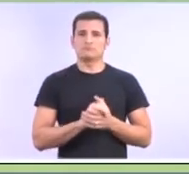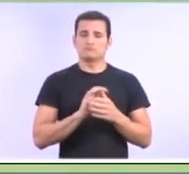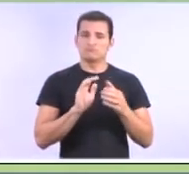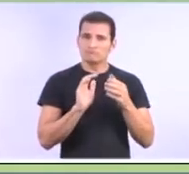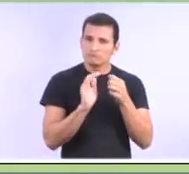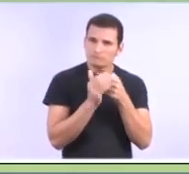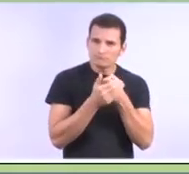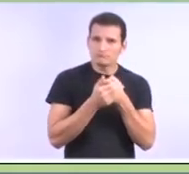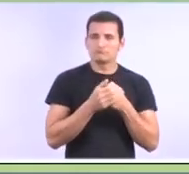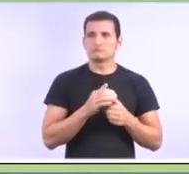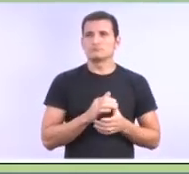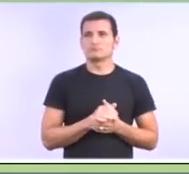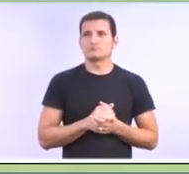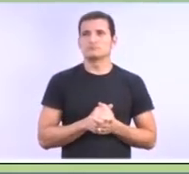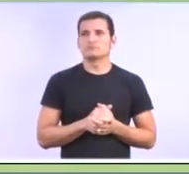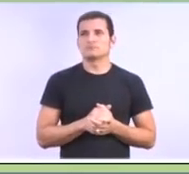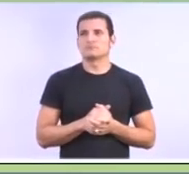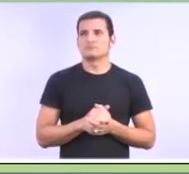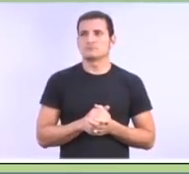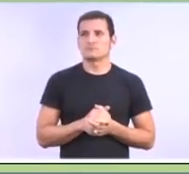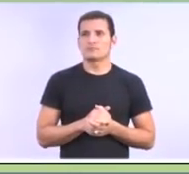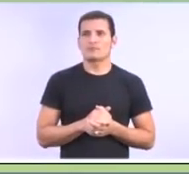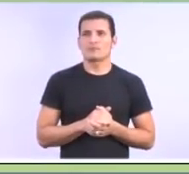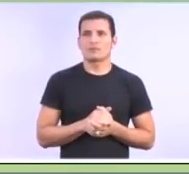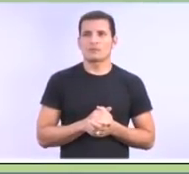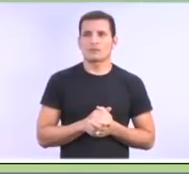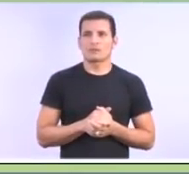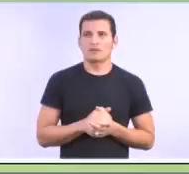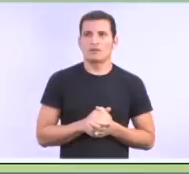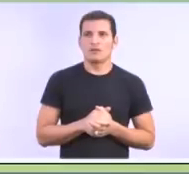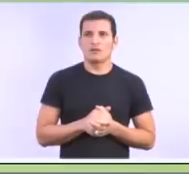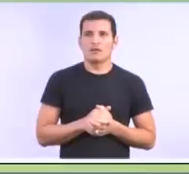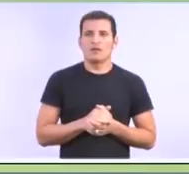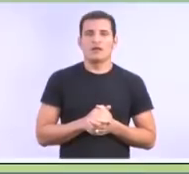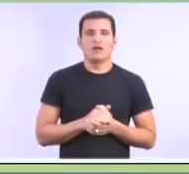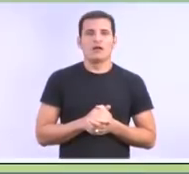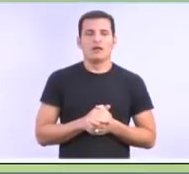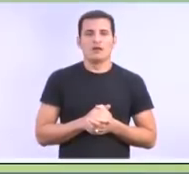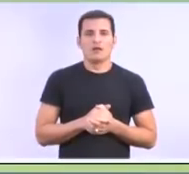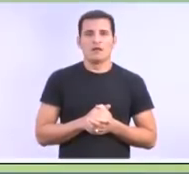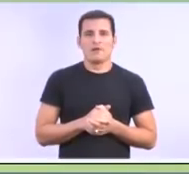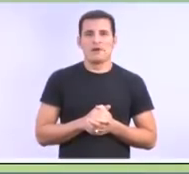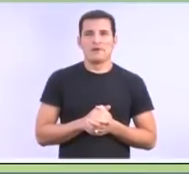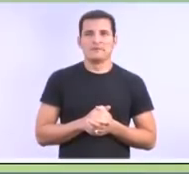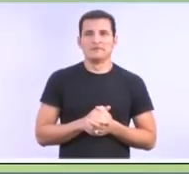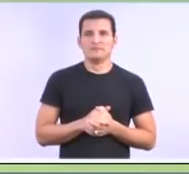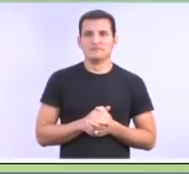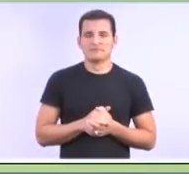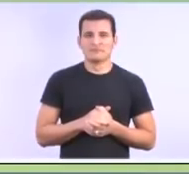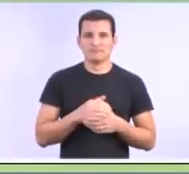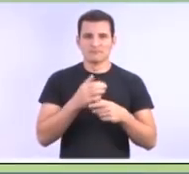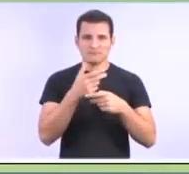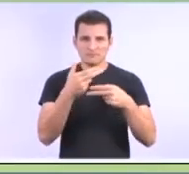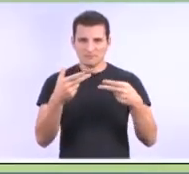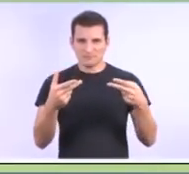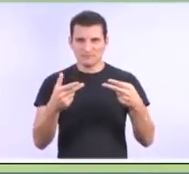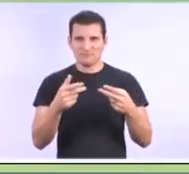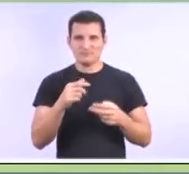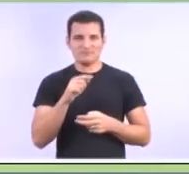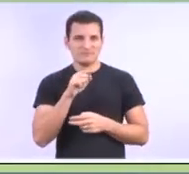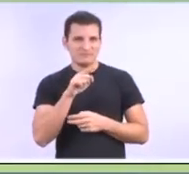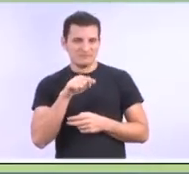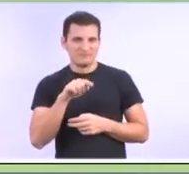falei, os valores estranhos armazenados nos objetos podem deixá-lo em estado inconsistente. O objeto é considerado em